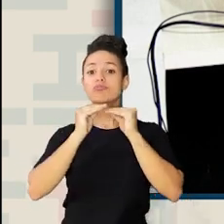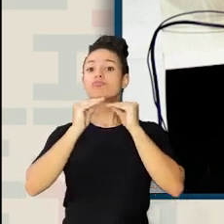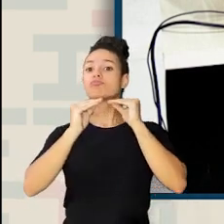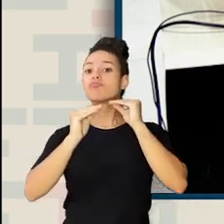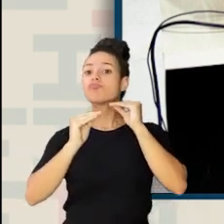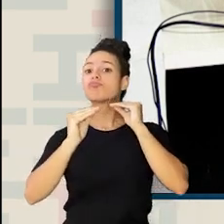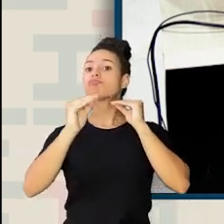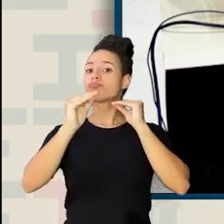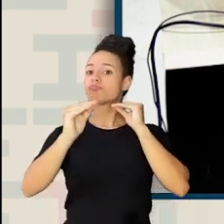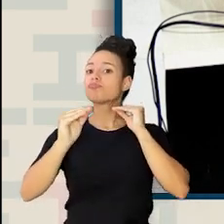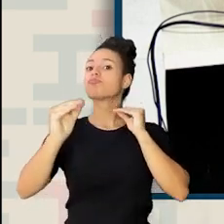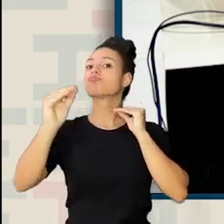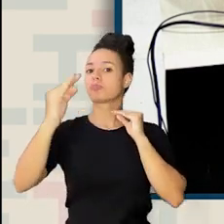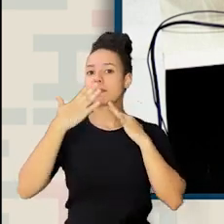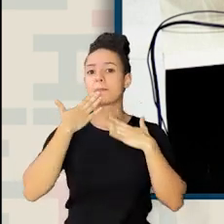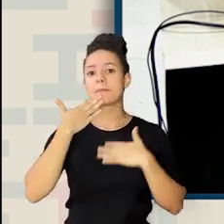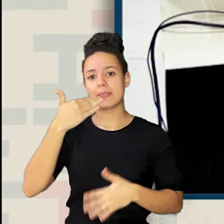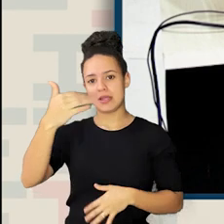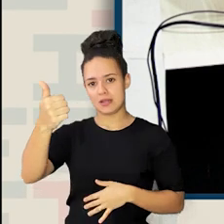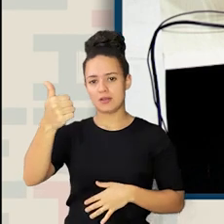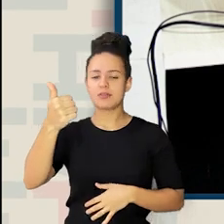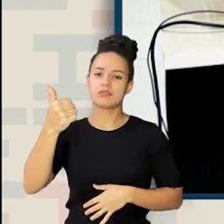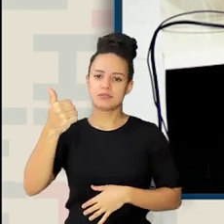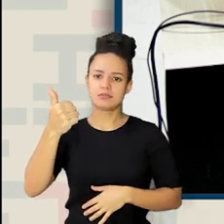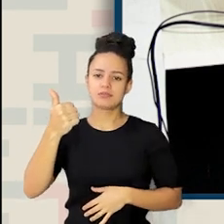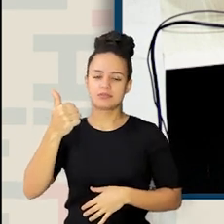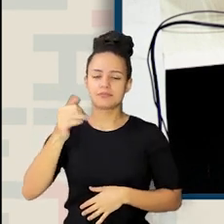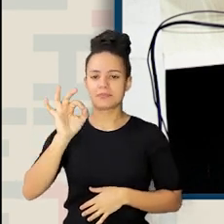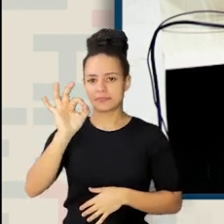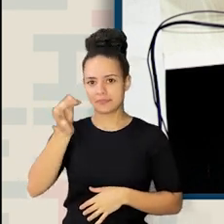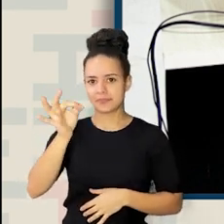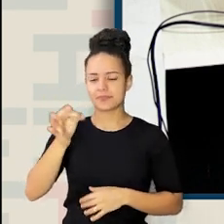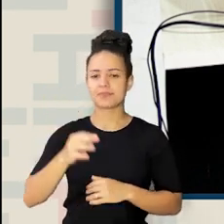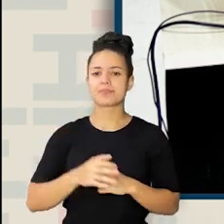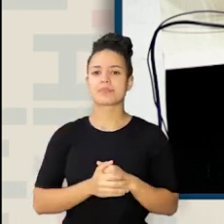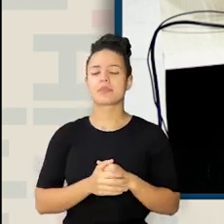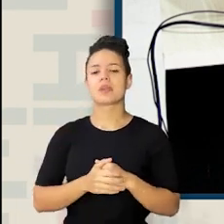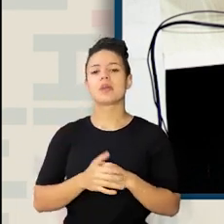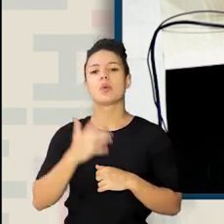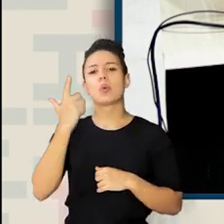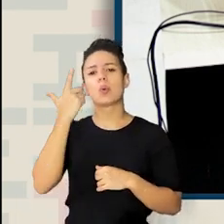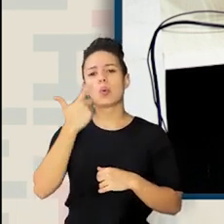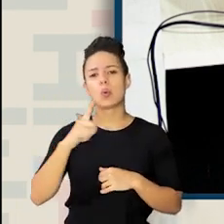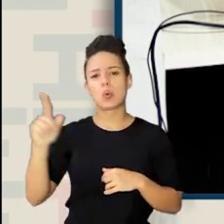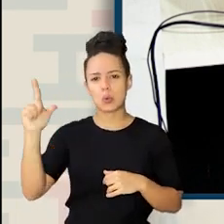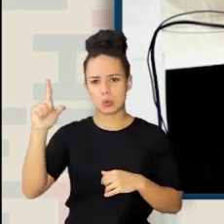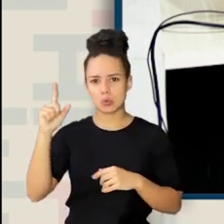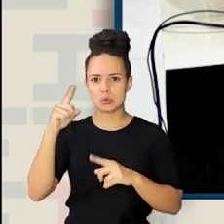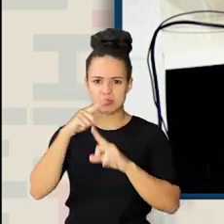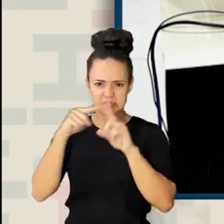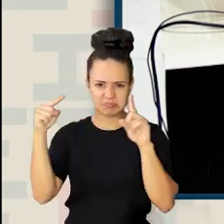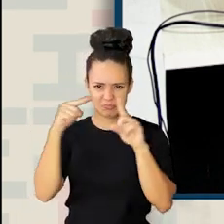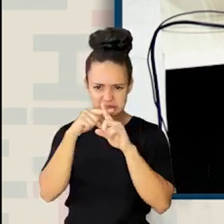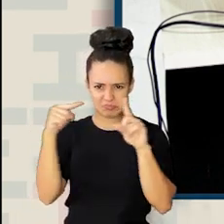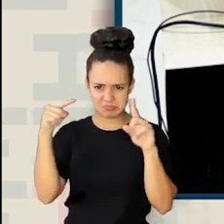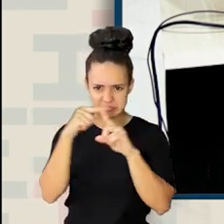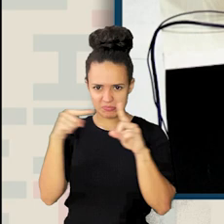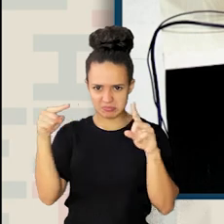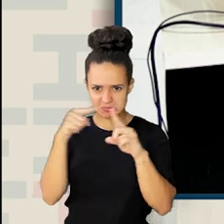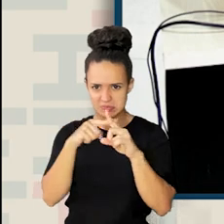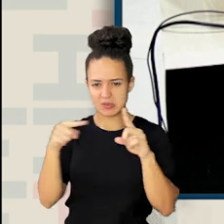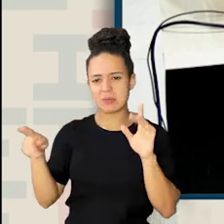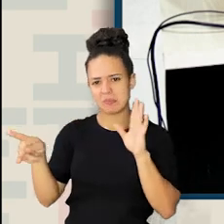equilibrar melhor esse som, né? Levar ao equilíbrio, tá? Essa outra, que é um trechinho de uma peça